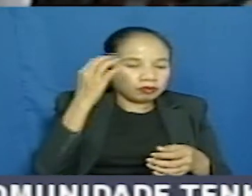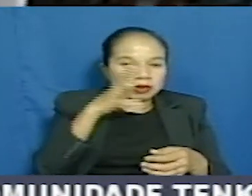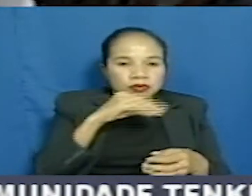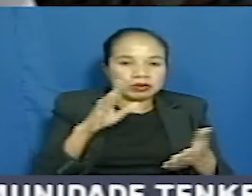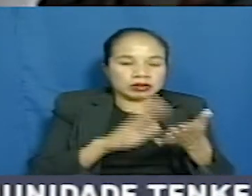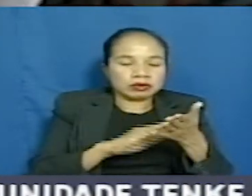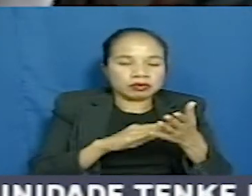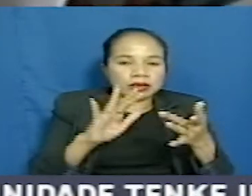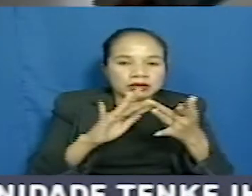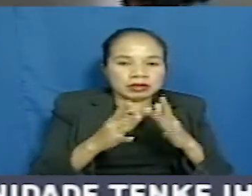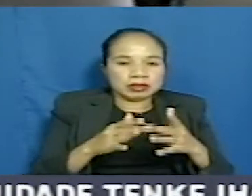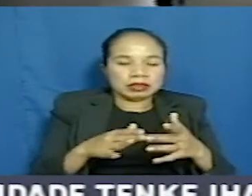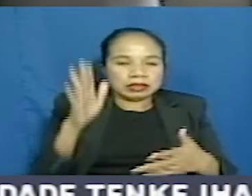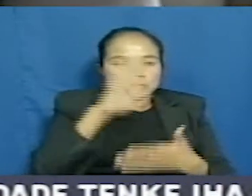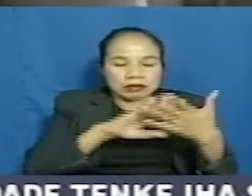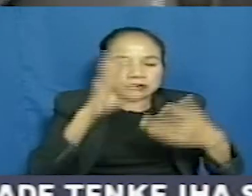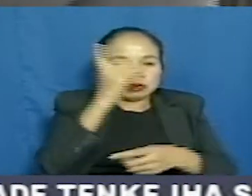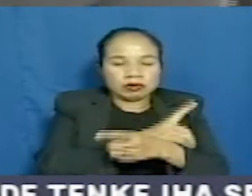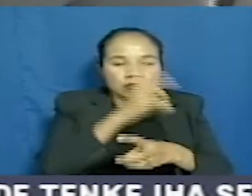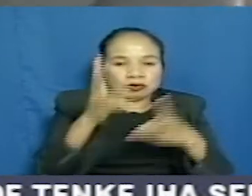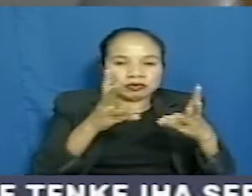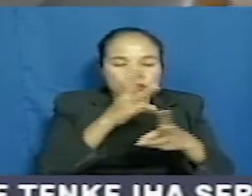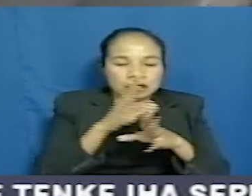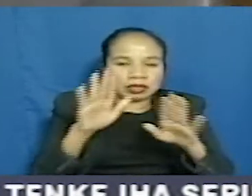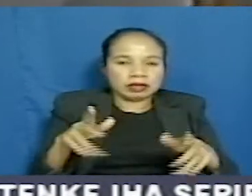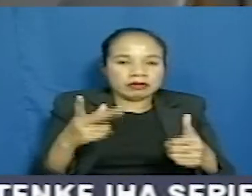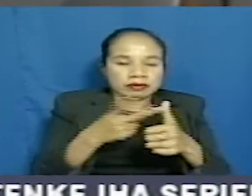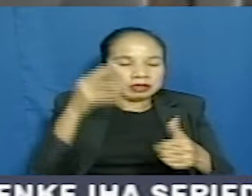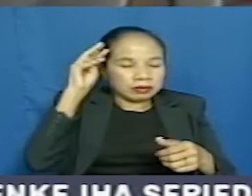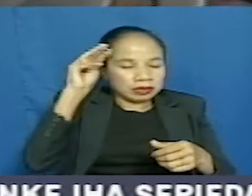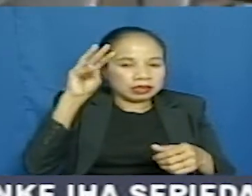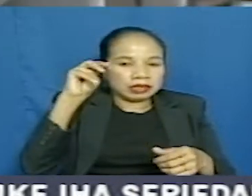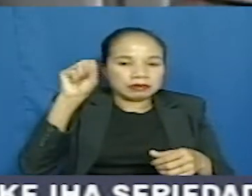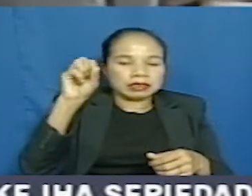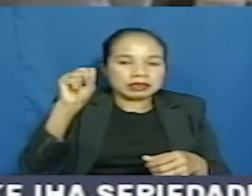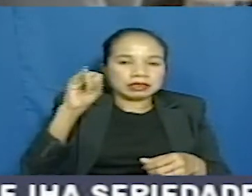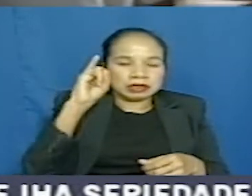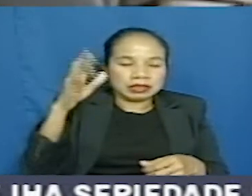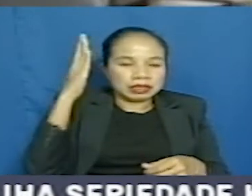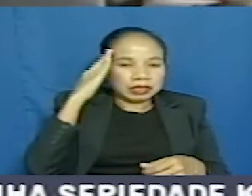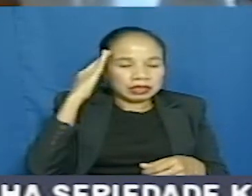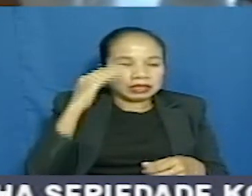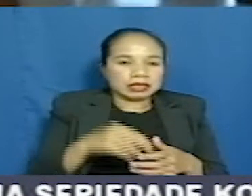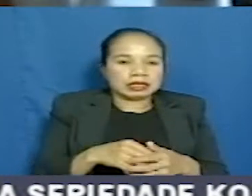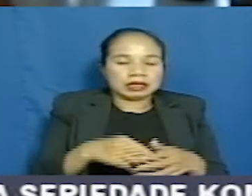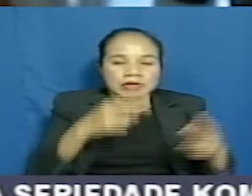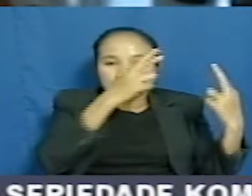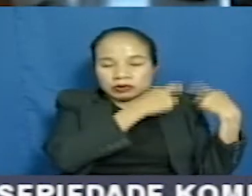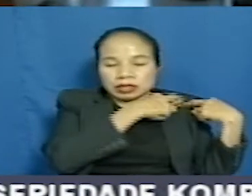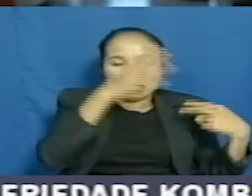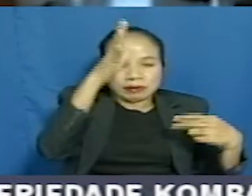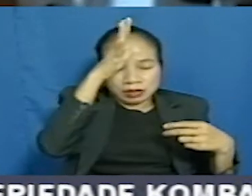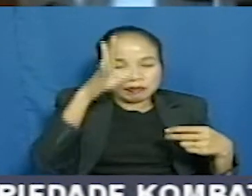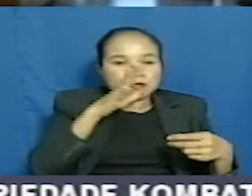E recomemora a Lorong Mundial Labari. Vice-ministra Solidariedade Social no Inclusão considera papel inanaman